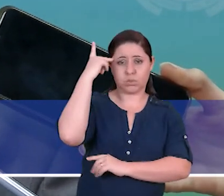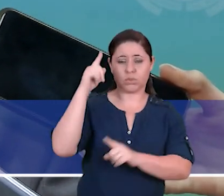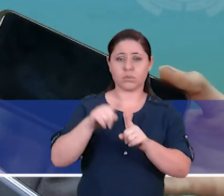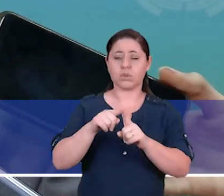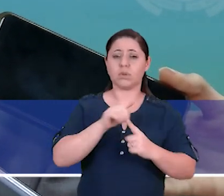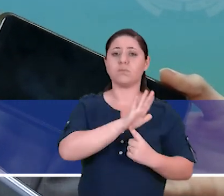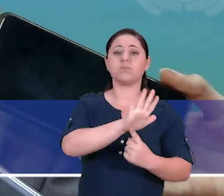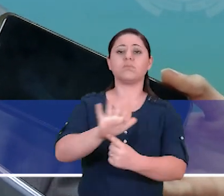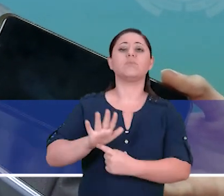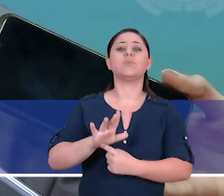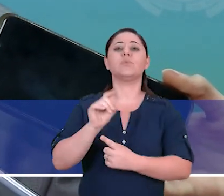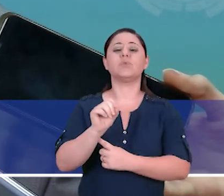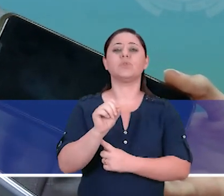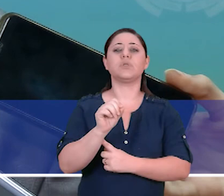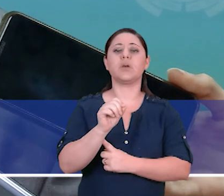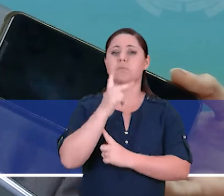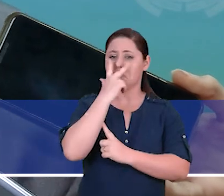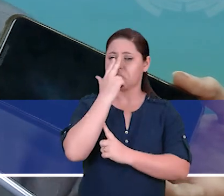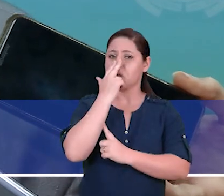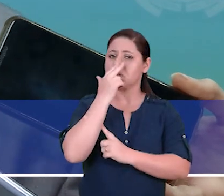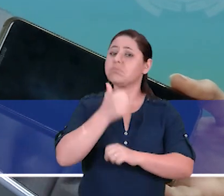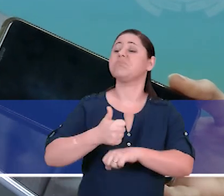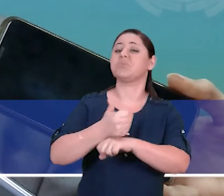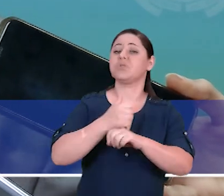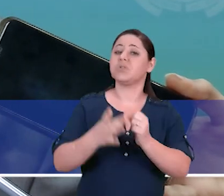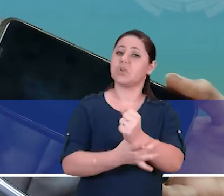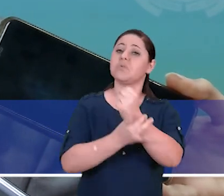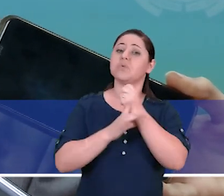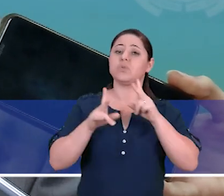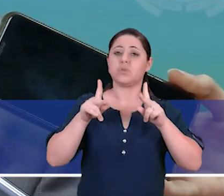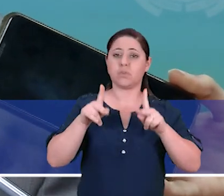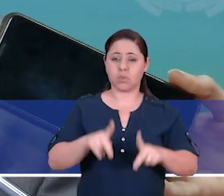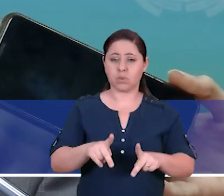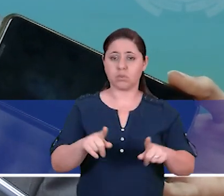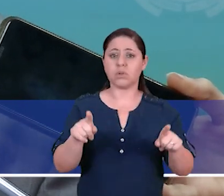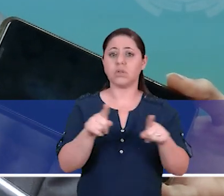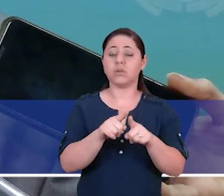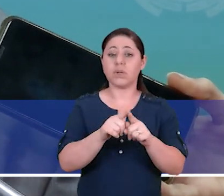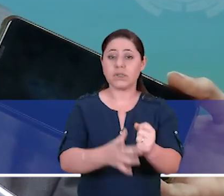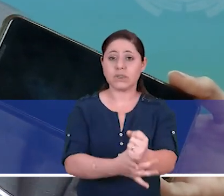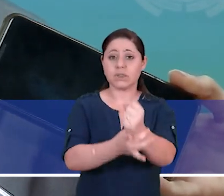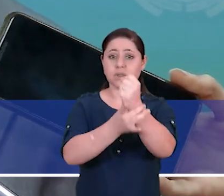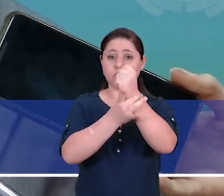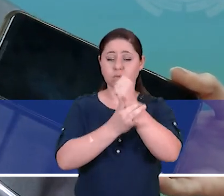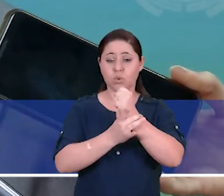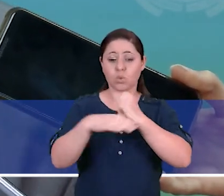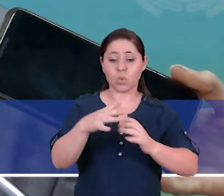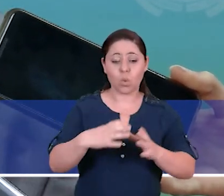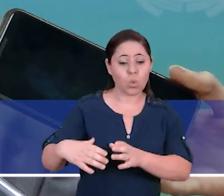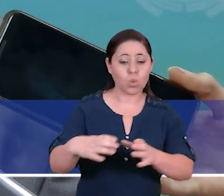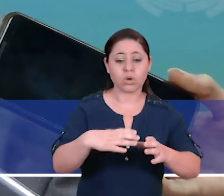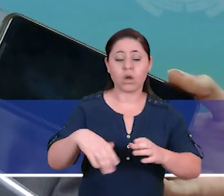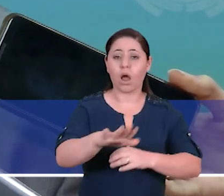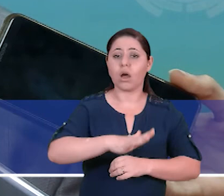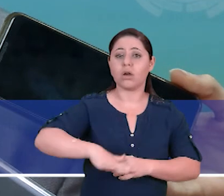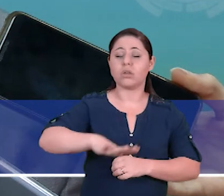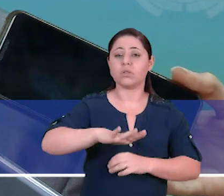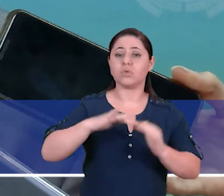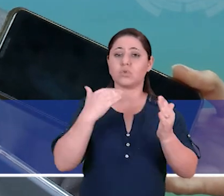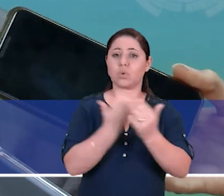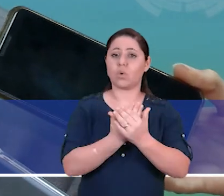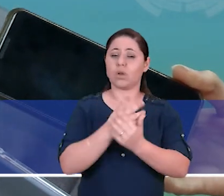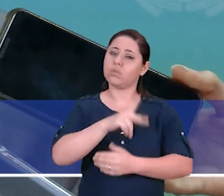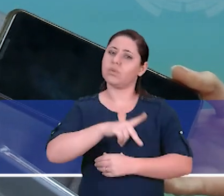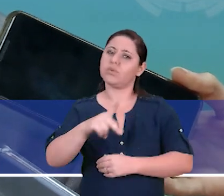Paulo, e que se apresenta muito exitoso do ponto de vista da segurança pública e da segurança no ambiente da escola